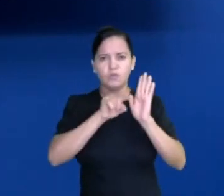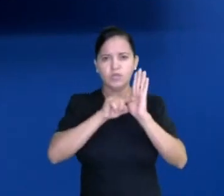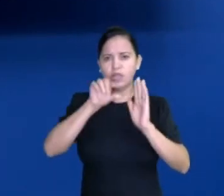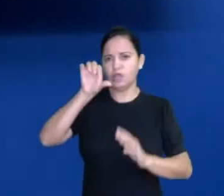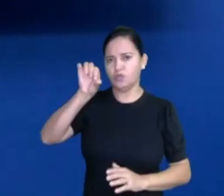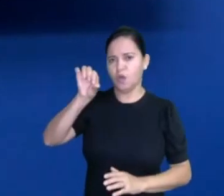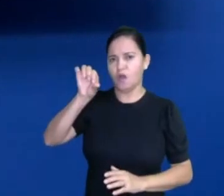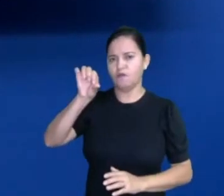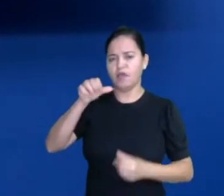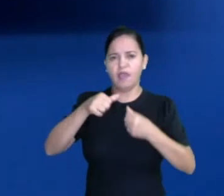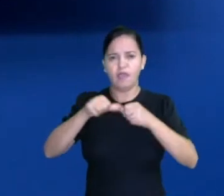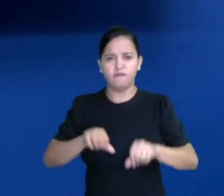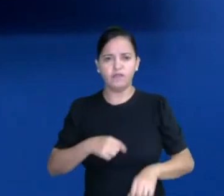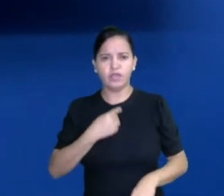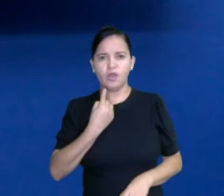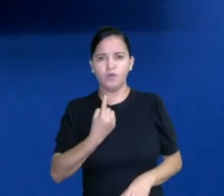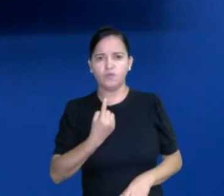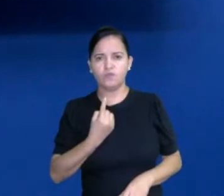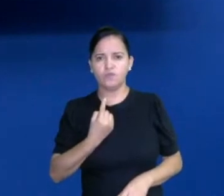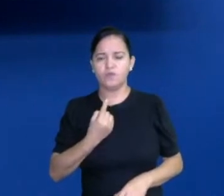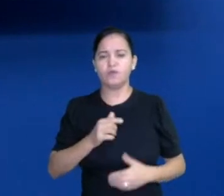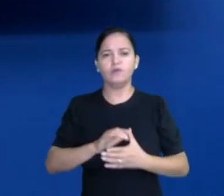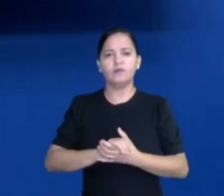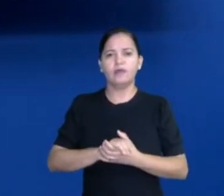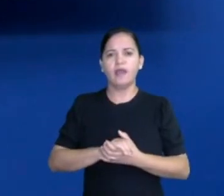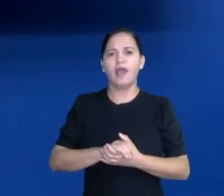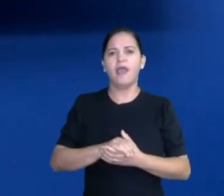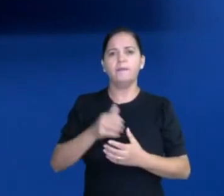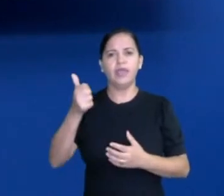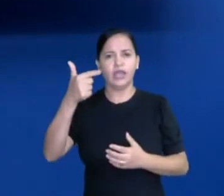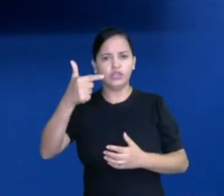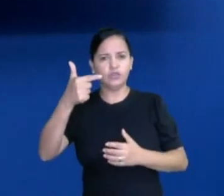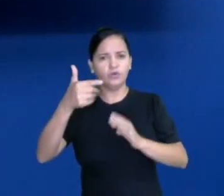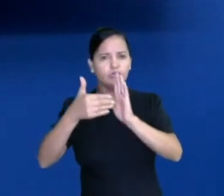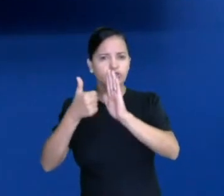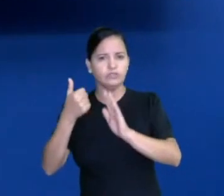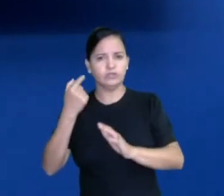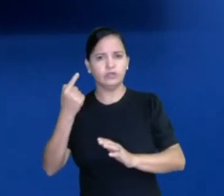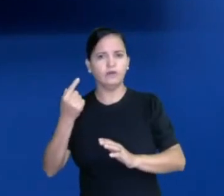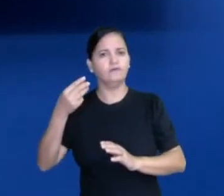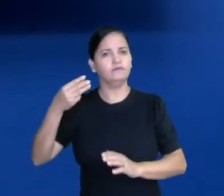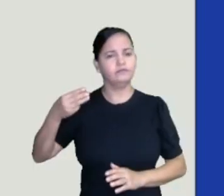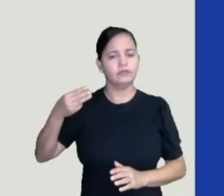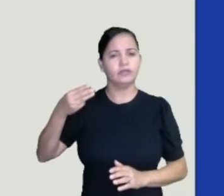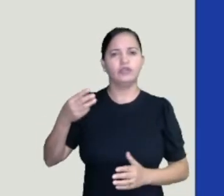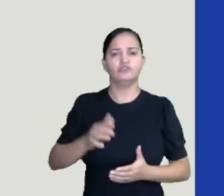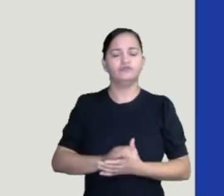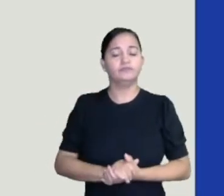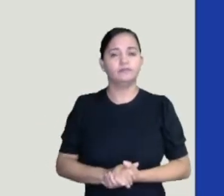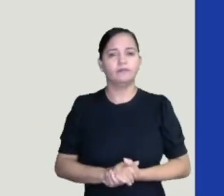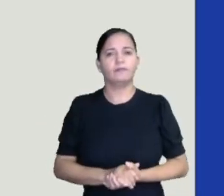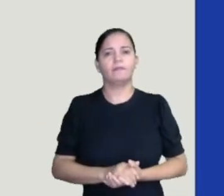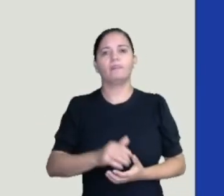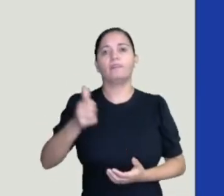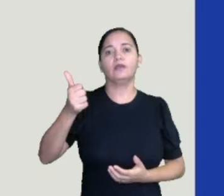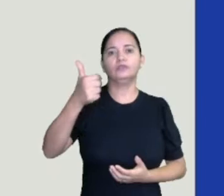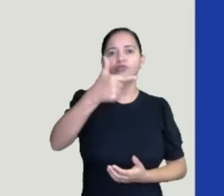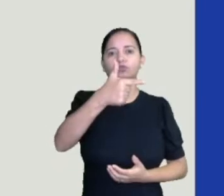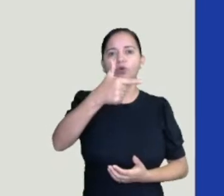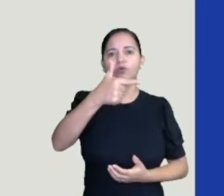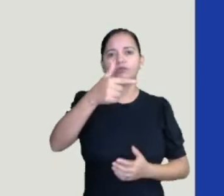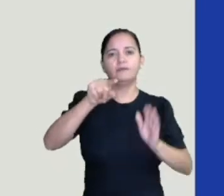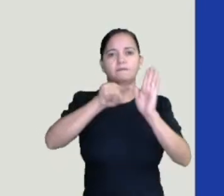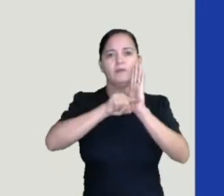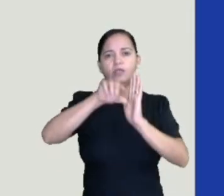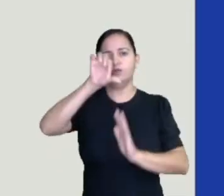quanto? 1. Agora pega o 2 e adiciona esse 1, 3. Beleza? Olha aí que eu vou mostrar aqui na telinha para vocês. 12 menos